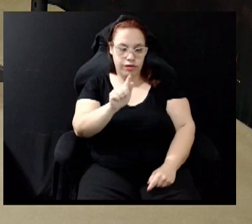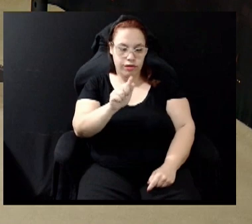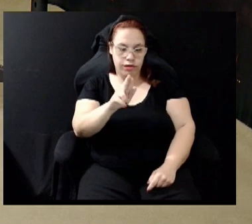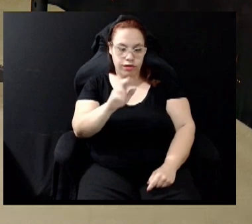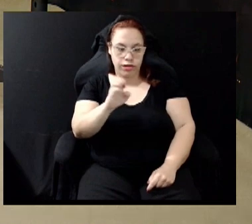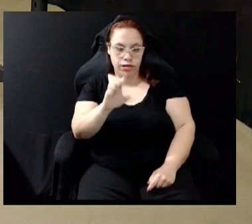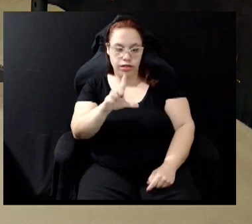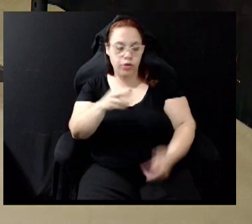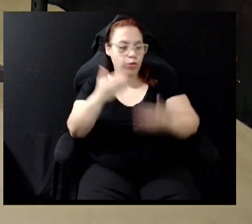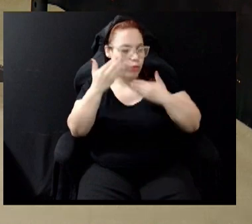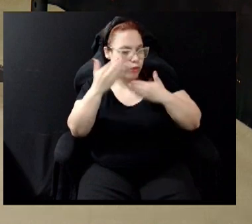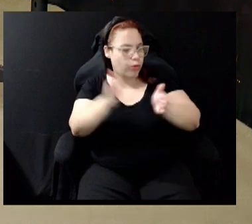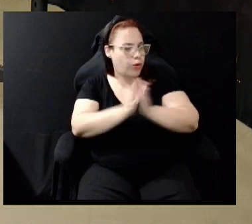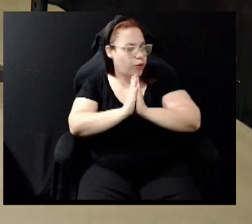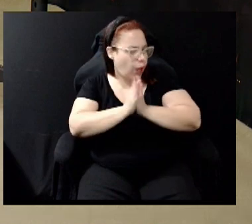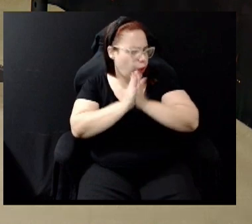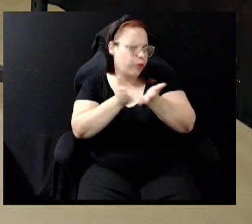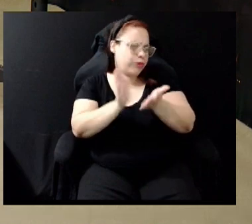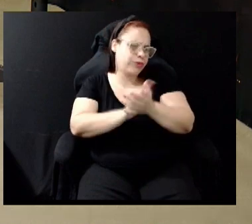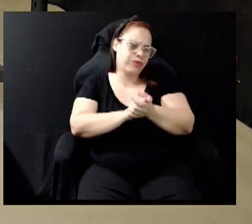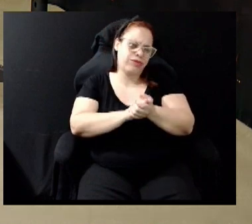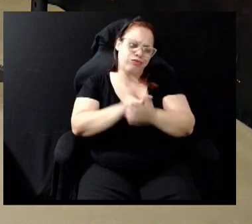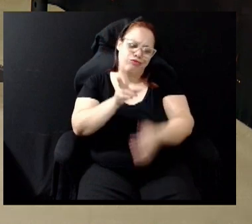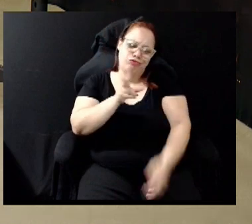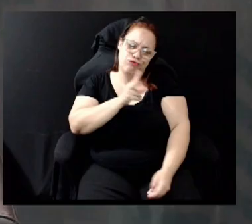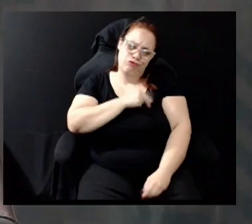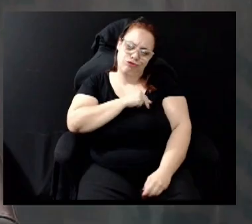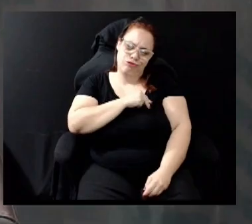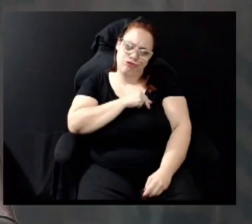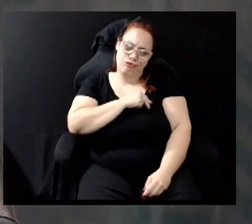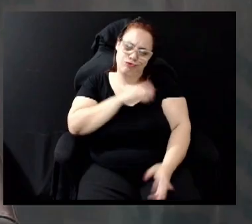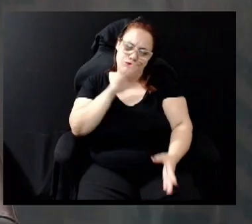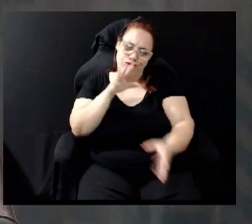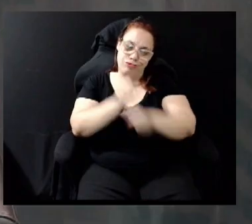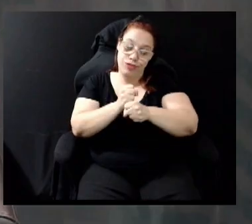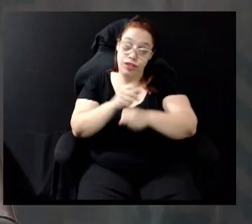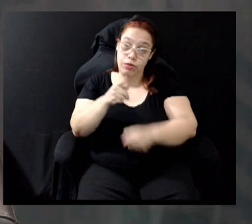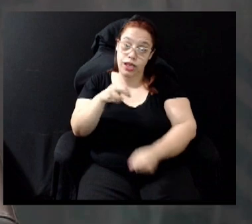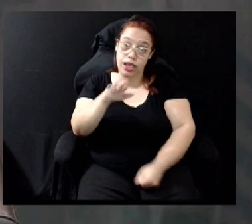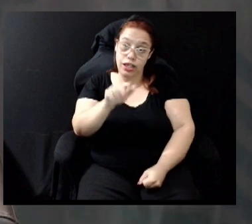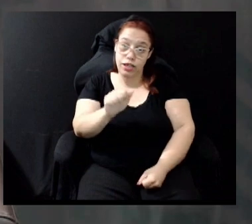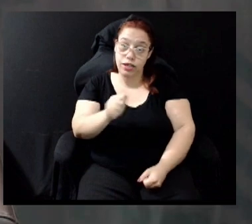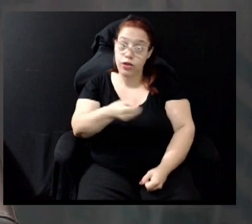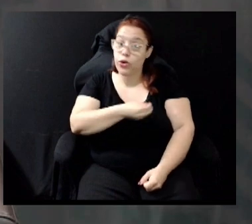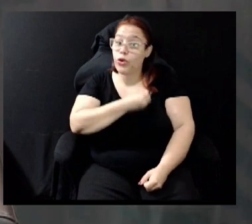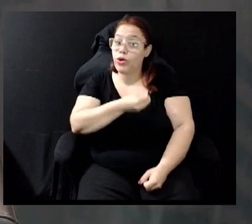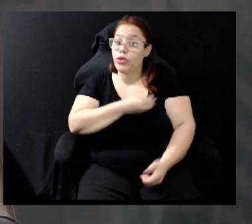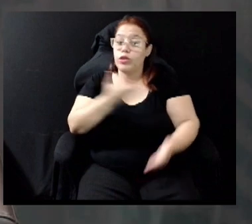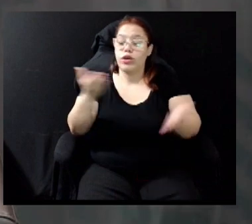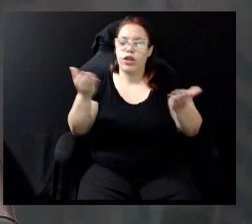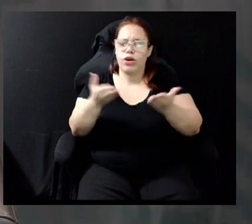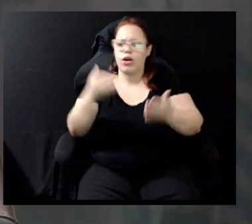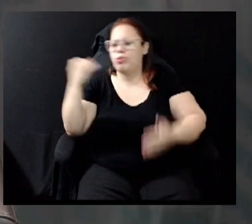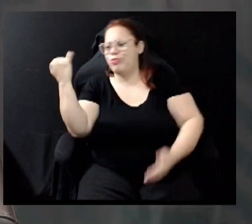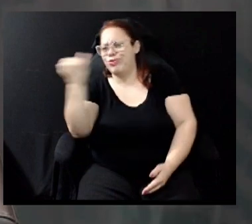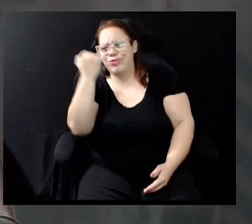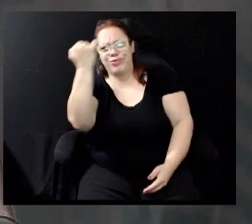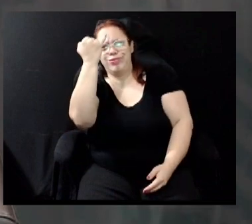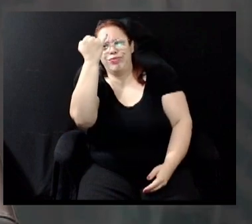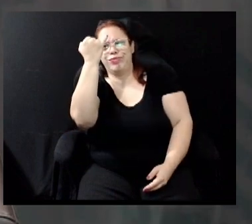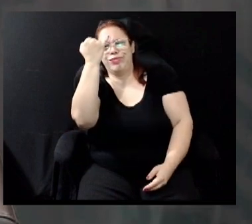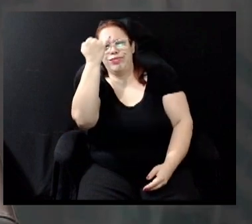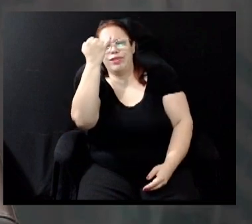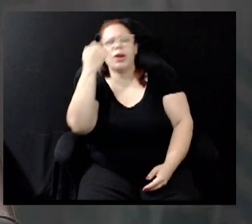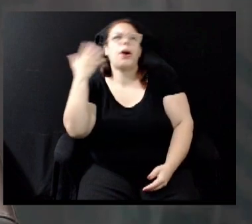favor. Bom, eu só quero complementar o que a Priscila falou, que o viver aqui agora é muito importante. O passado, ele é gostoso,